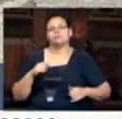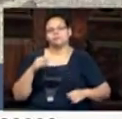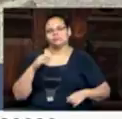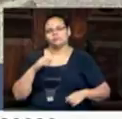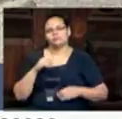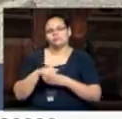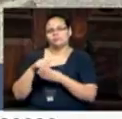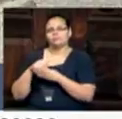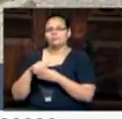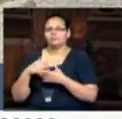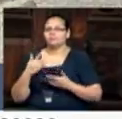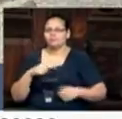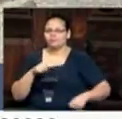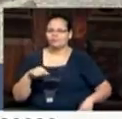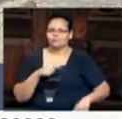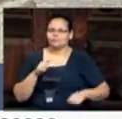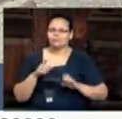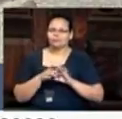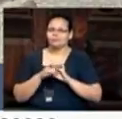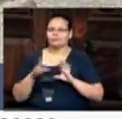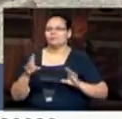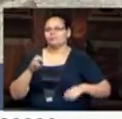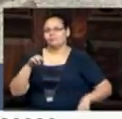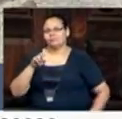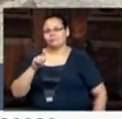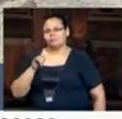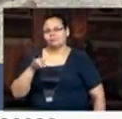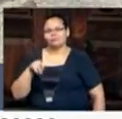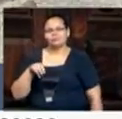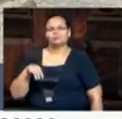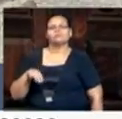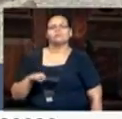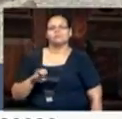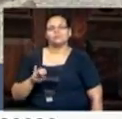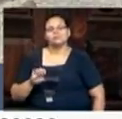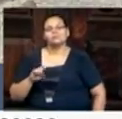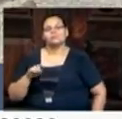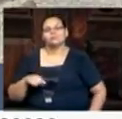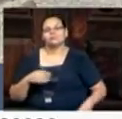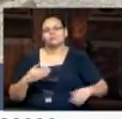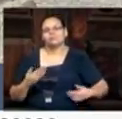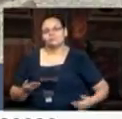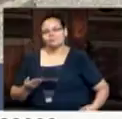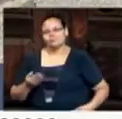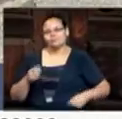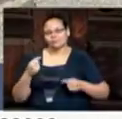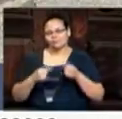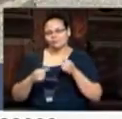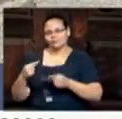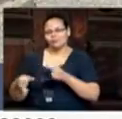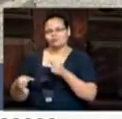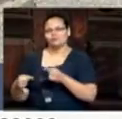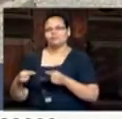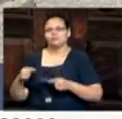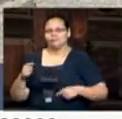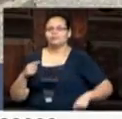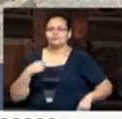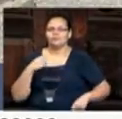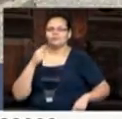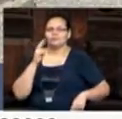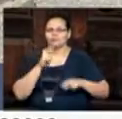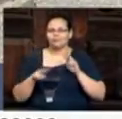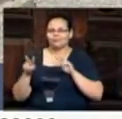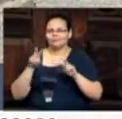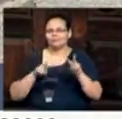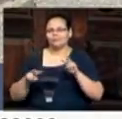podemos deixar que o marketing suplante as propostas e suplante a política. Essa é a minha visão